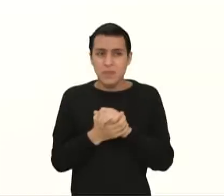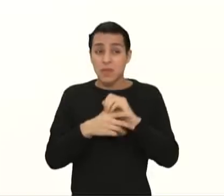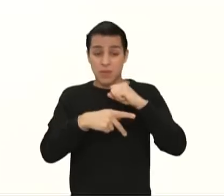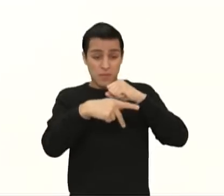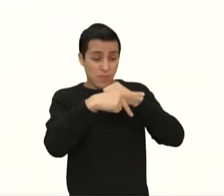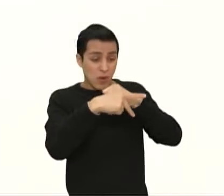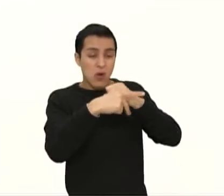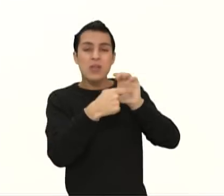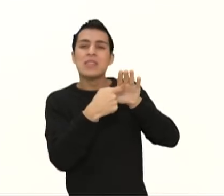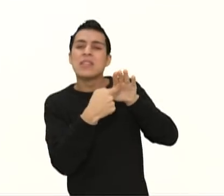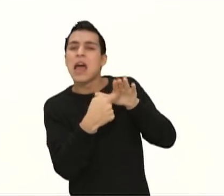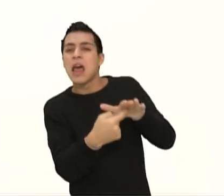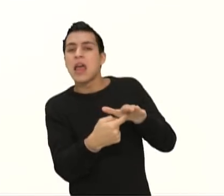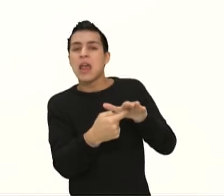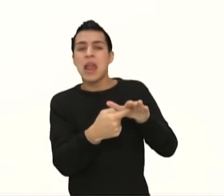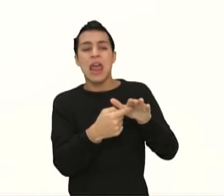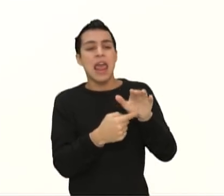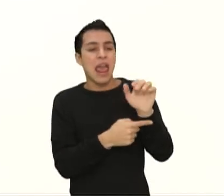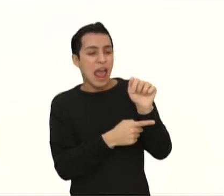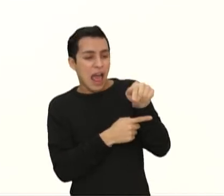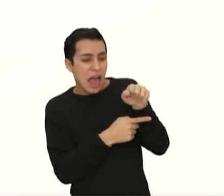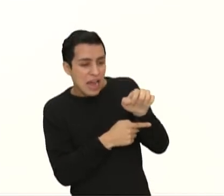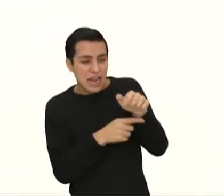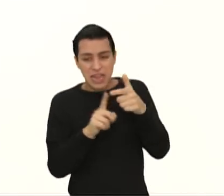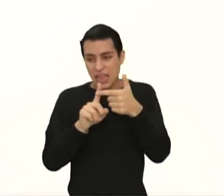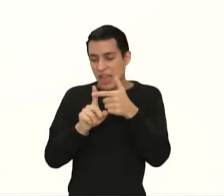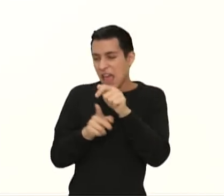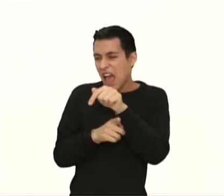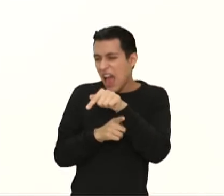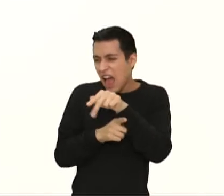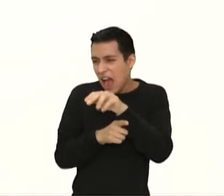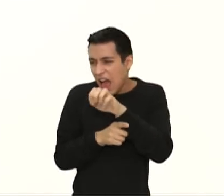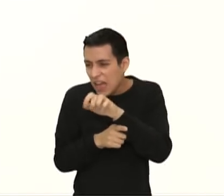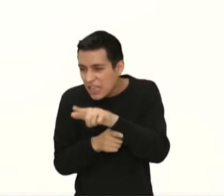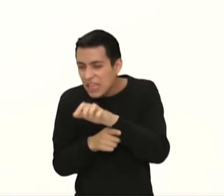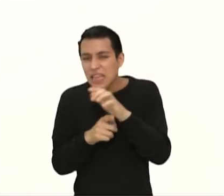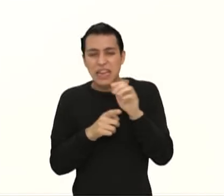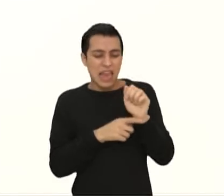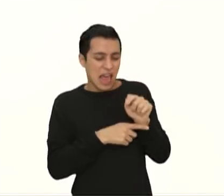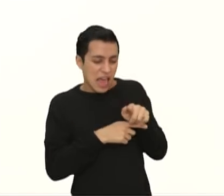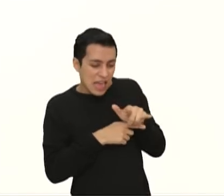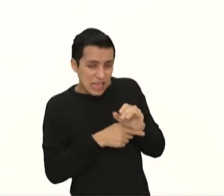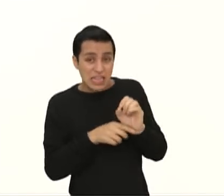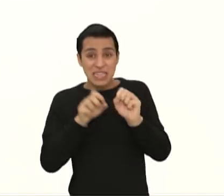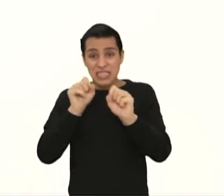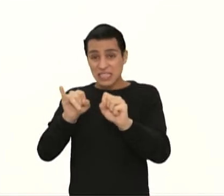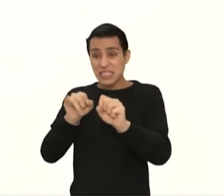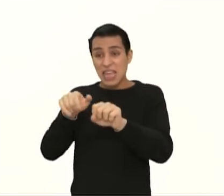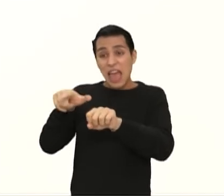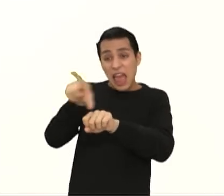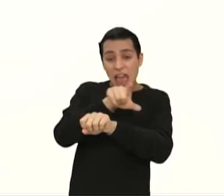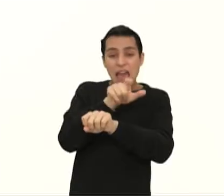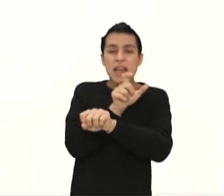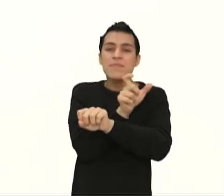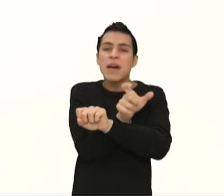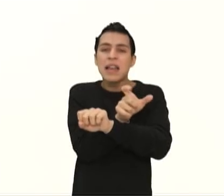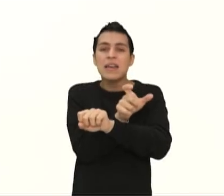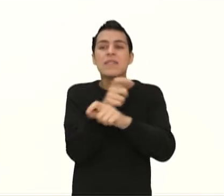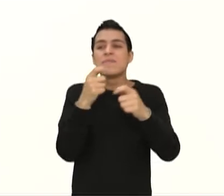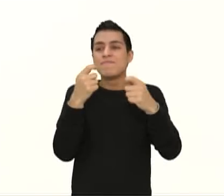pronomes demonstrativos, aquele, aquela, aquilo. Se o termo antecedente admitir